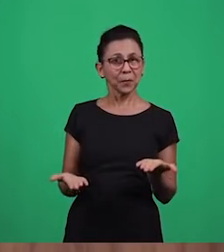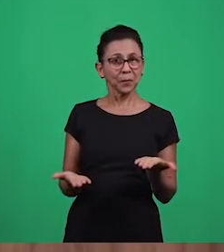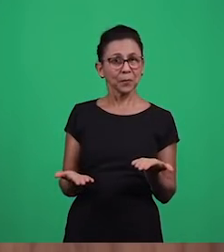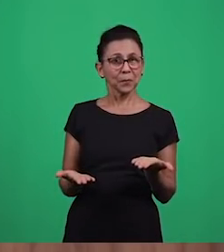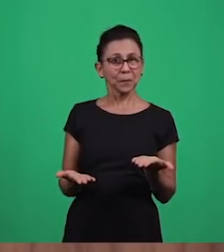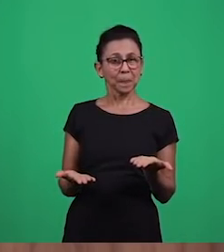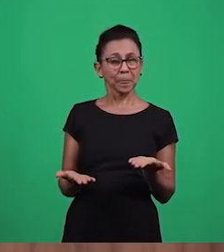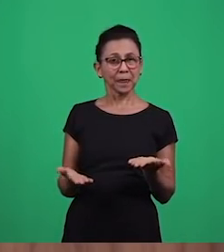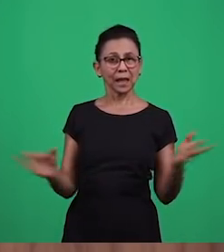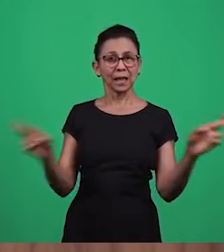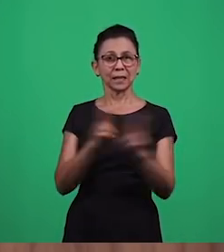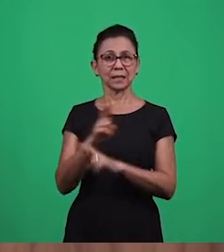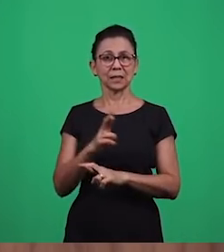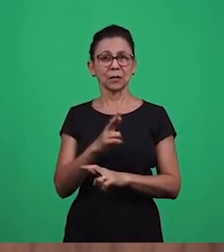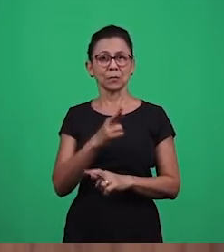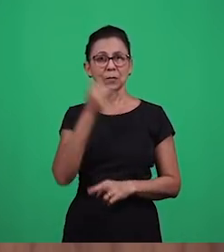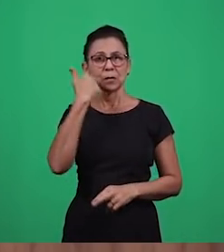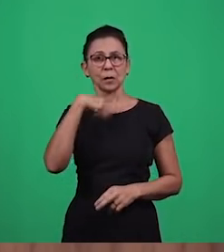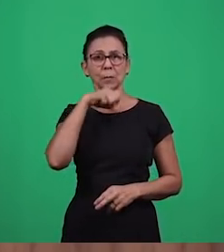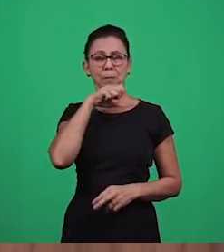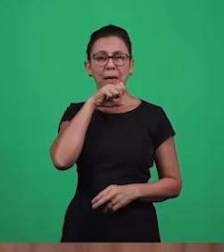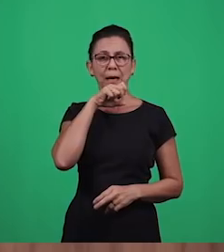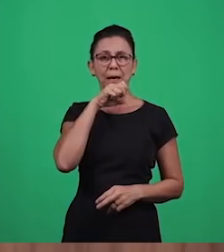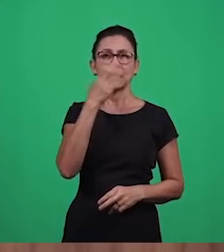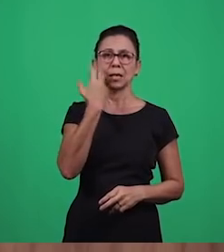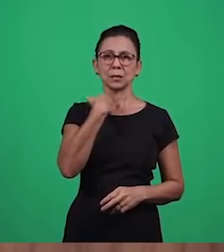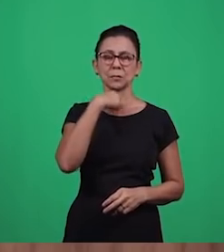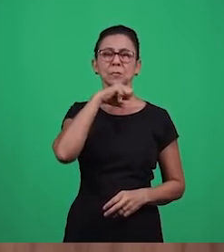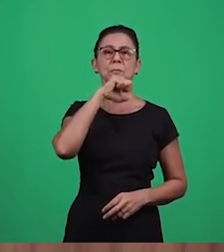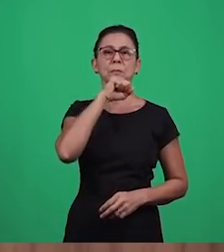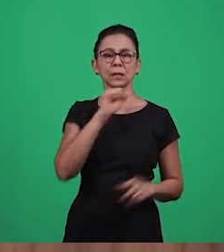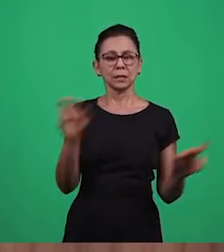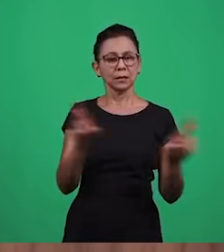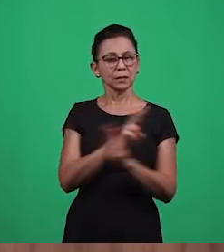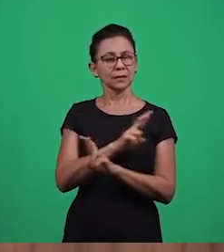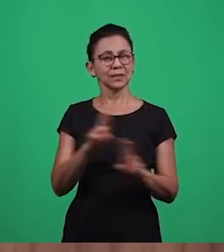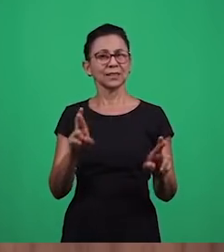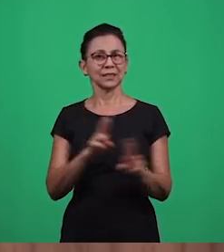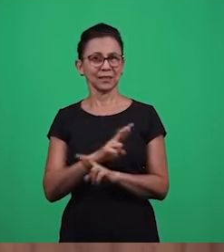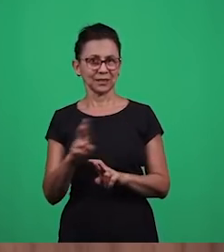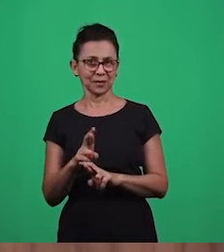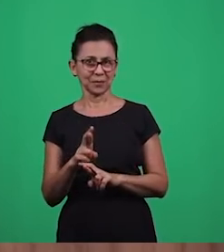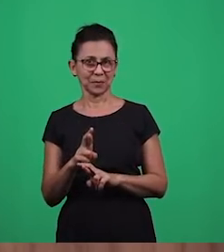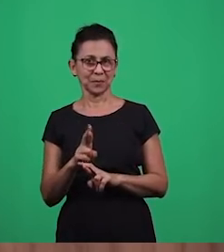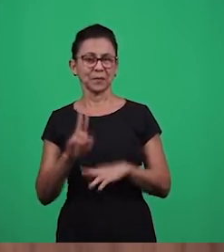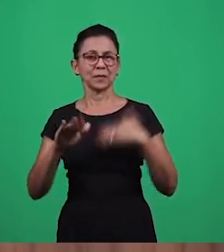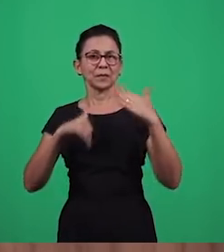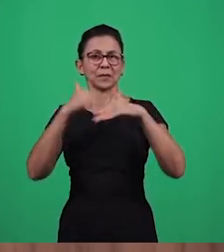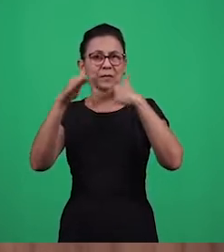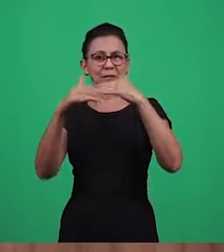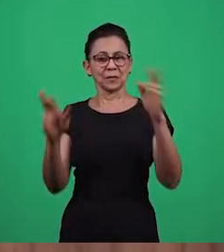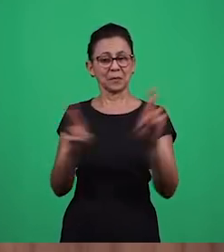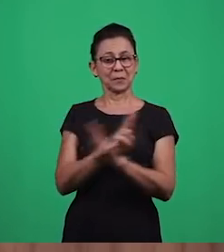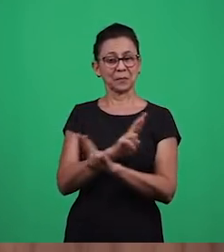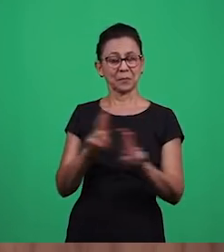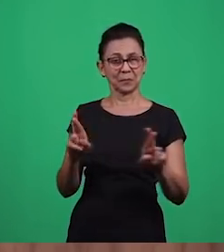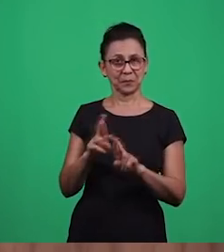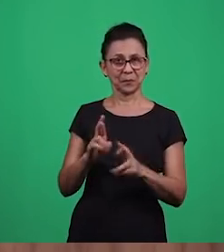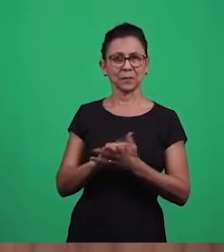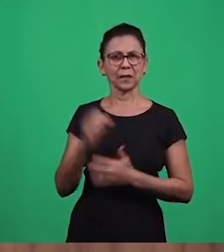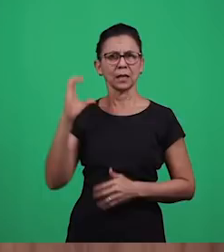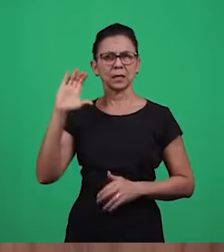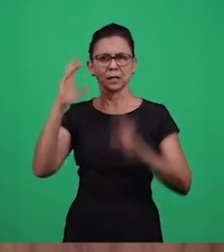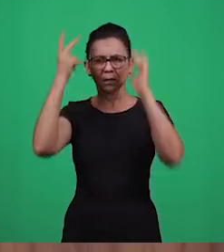e os nossos filhos. Essas relações que são promotoras de desenvolvimento mediado. As ciências